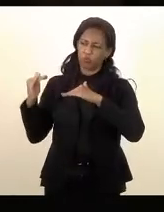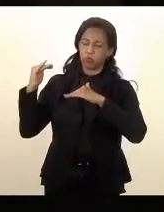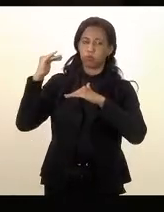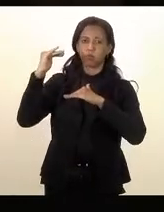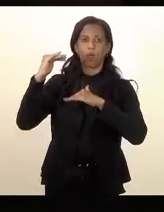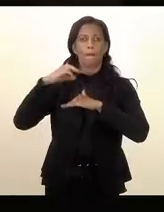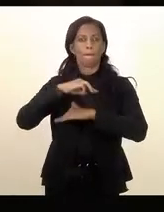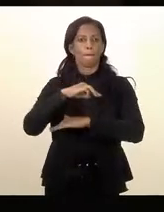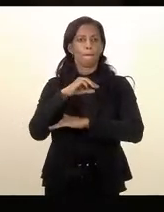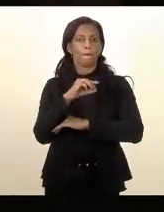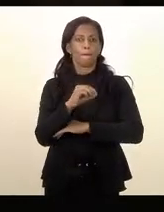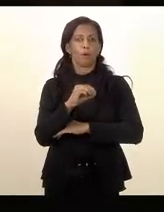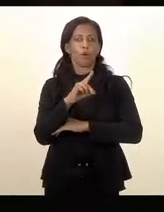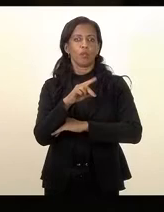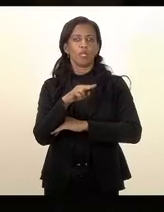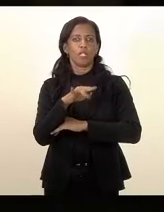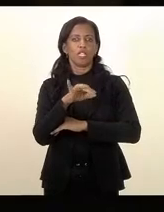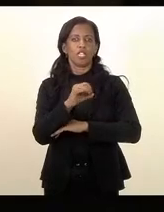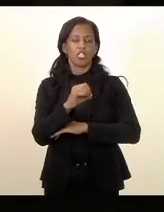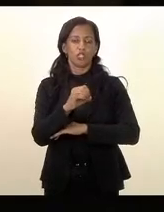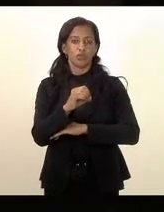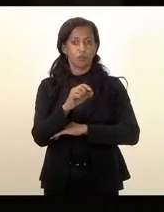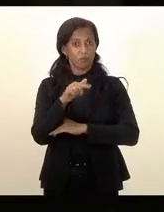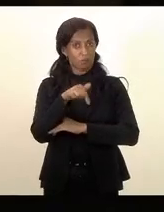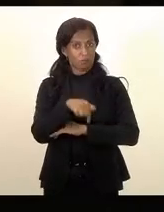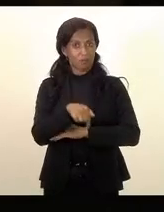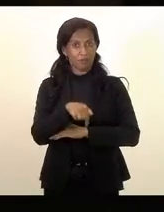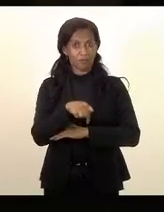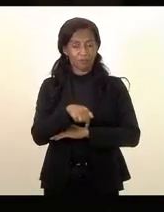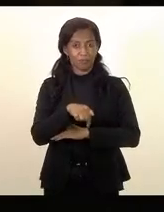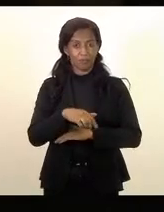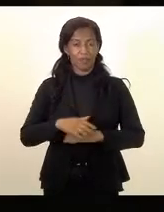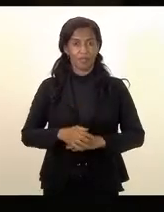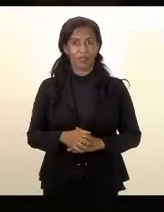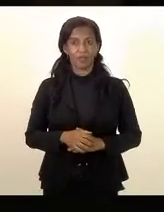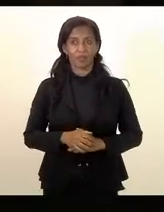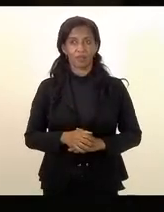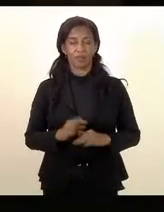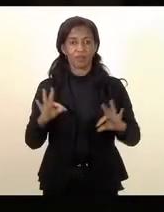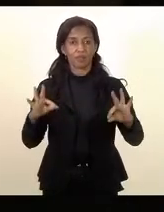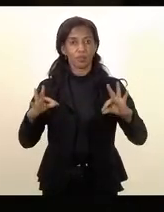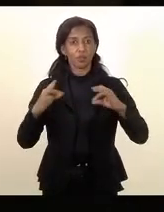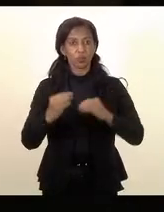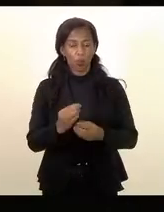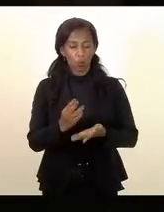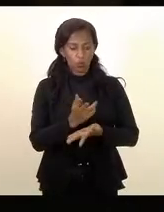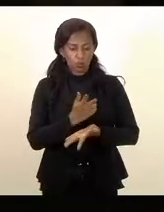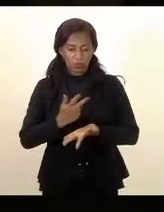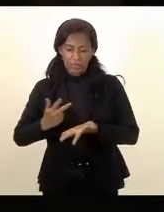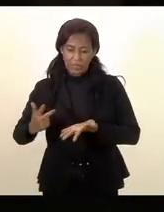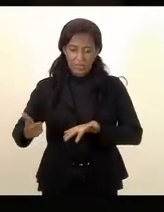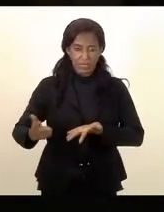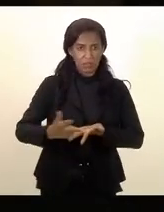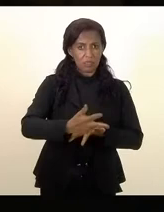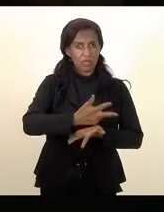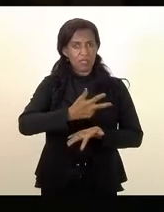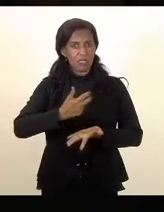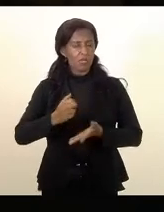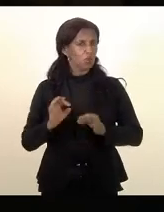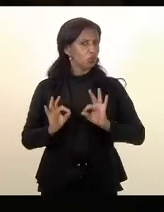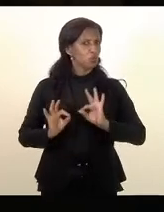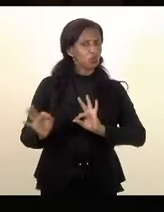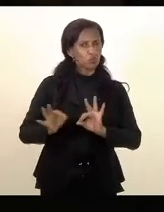aqui o palácio para concluir nobre deputado todo o desenho dele toda